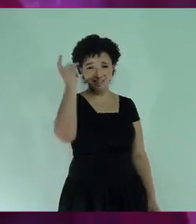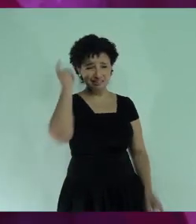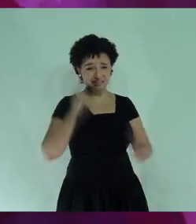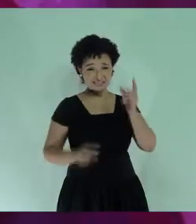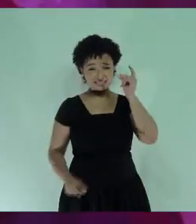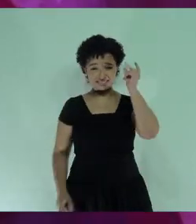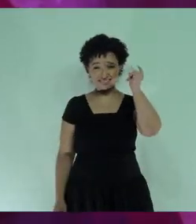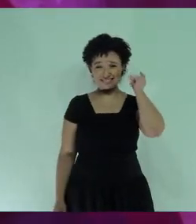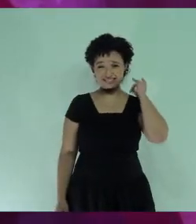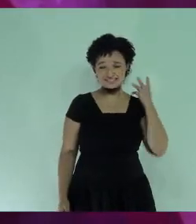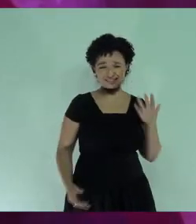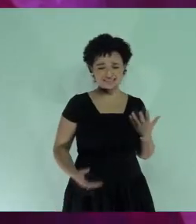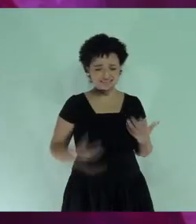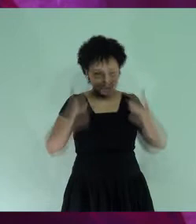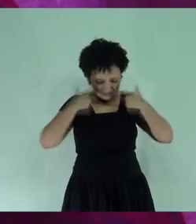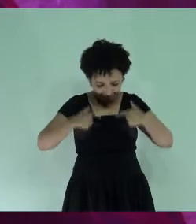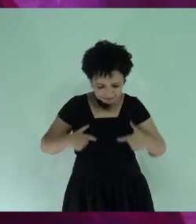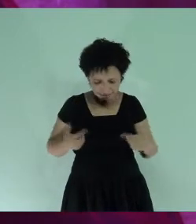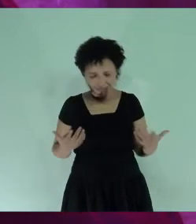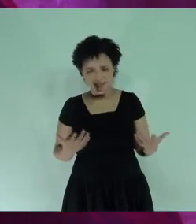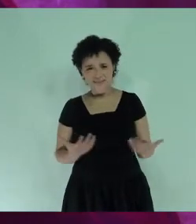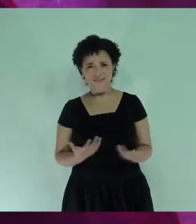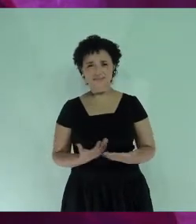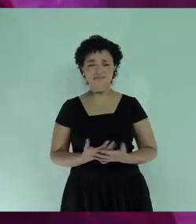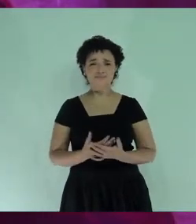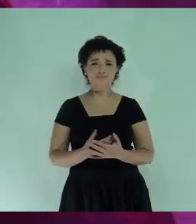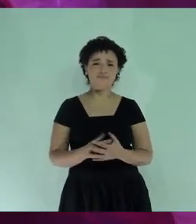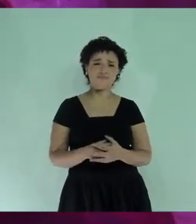Antes de eu ser fecundada,